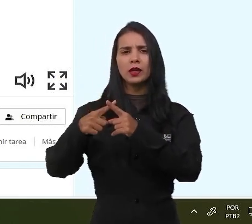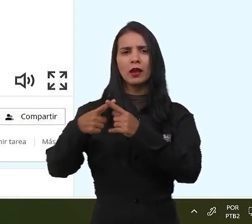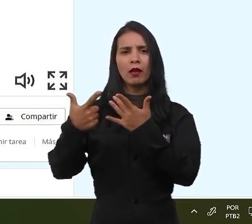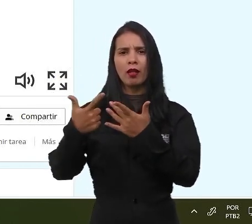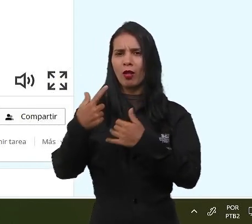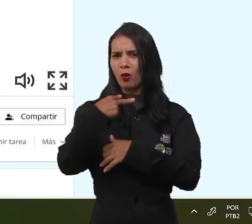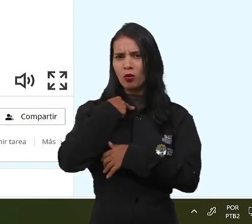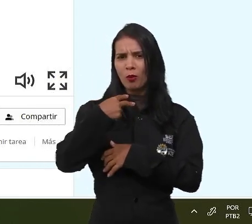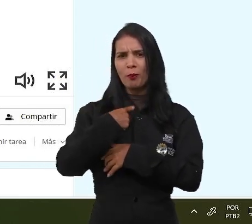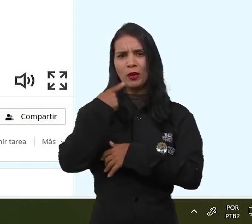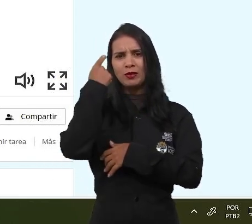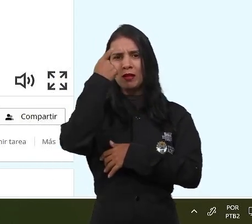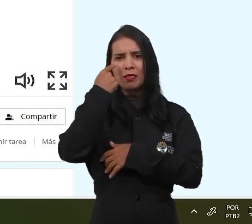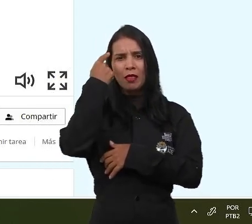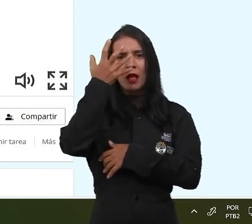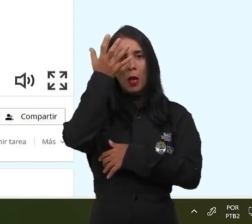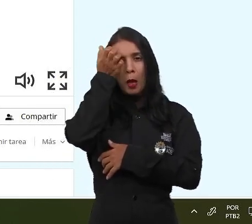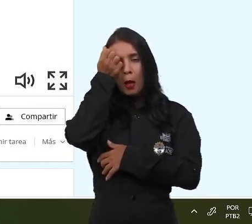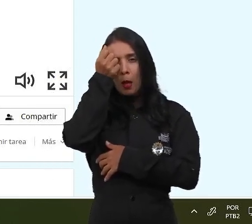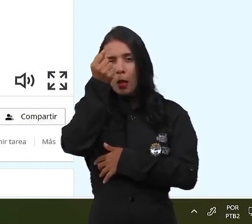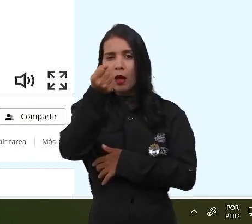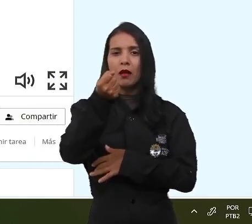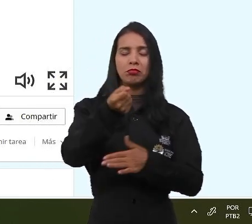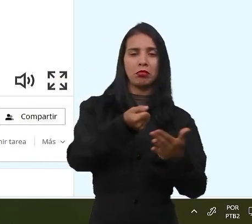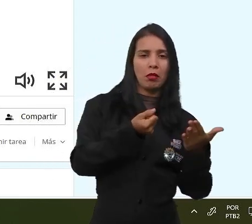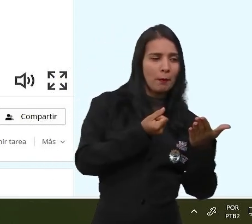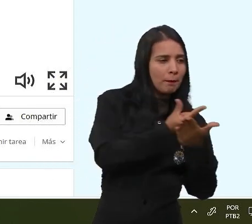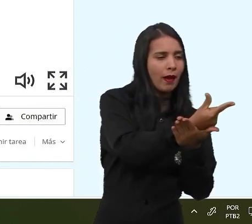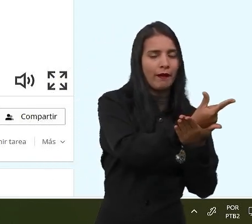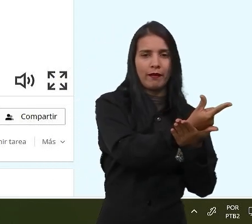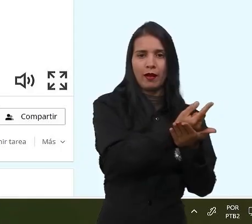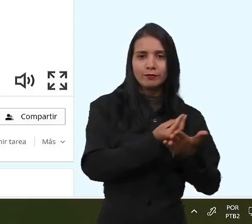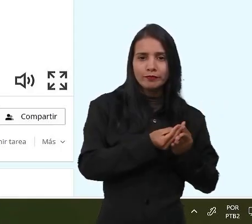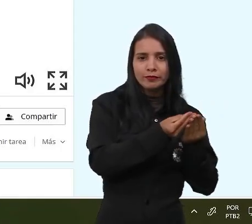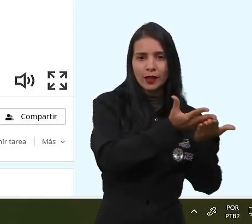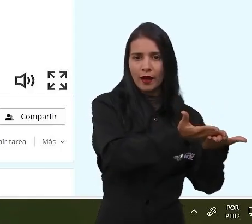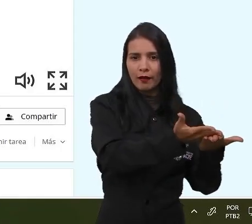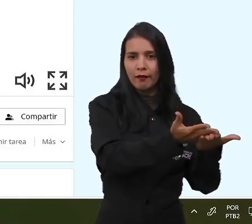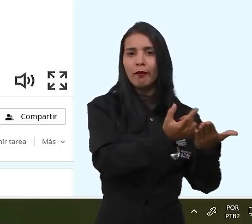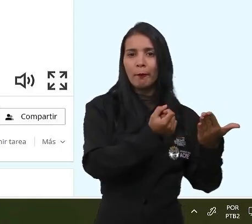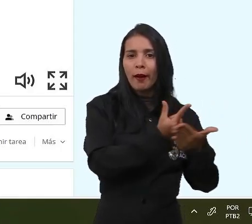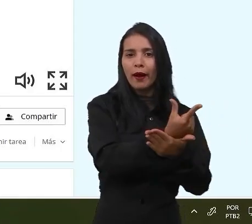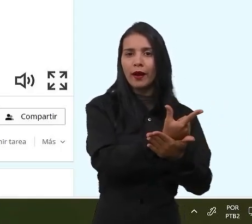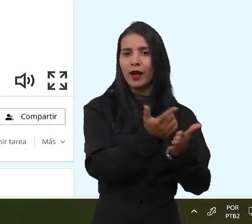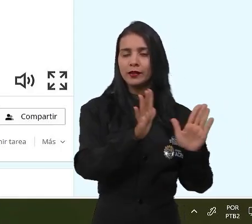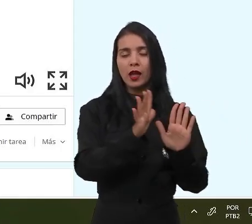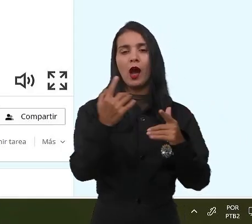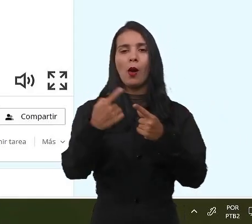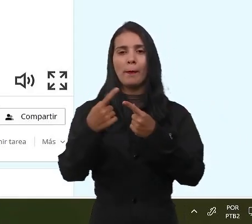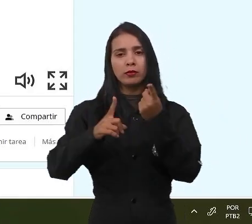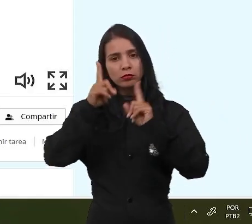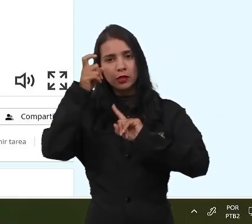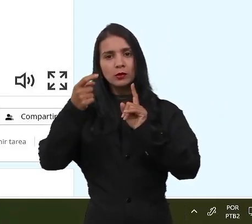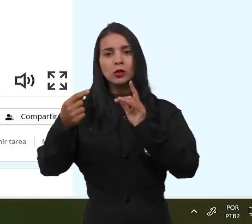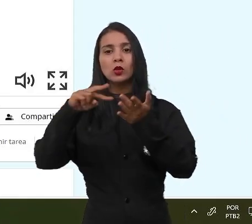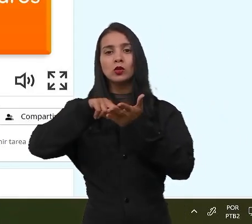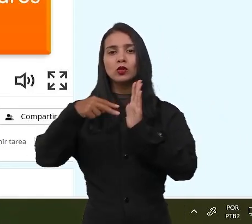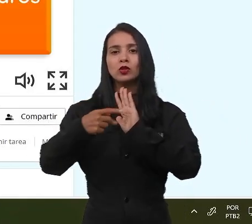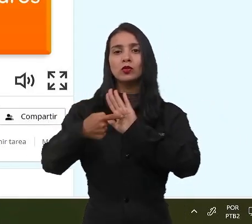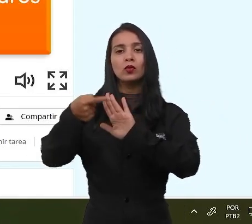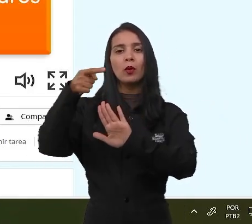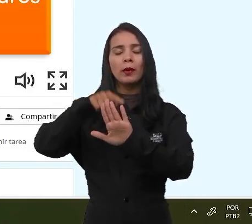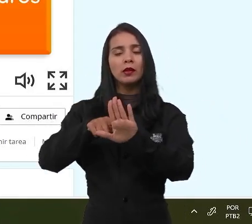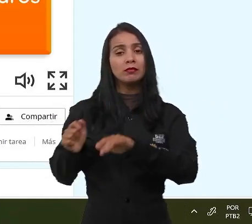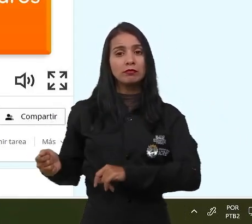um olho, né, do seu rosto. Isso quer ver, na verdade, a expressão quer dizer que custou muito dinheiro, tá bom?